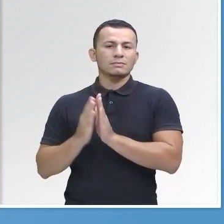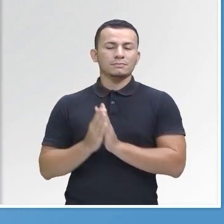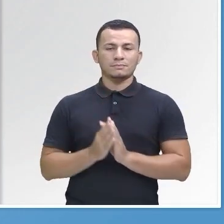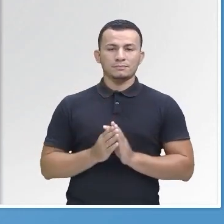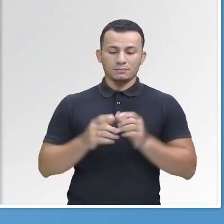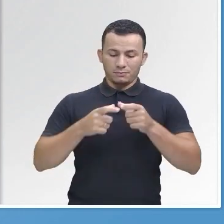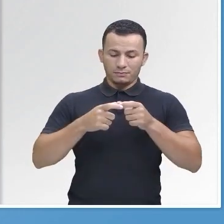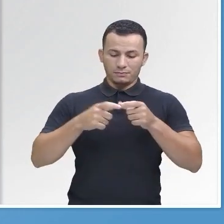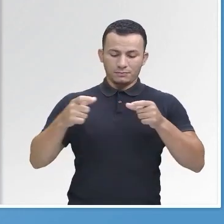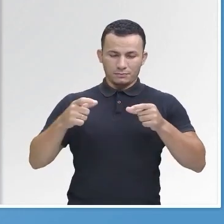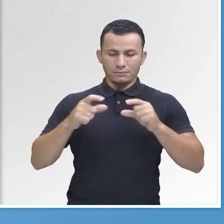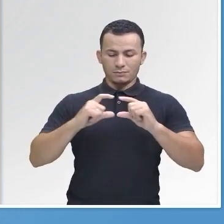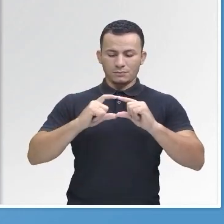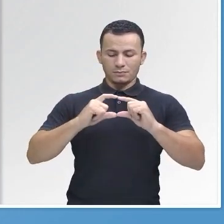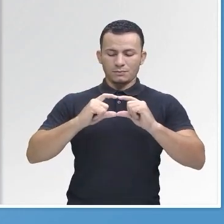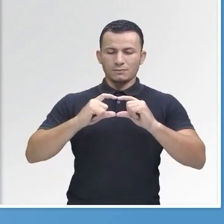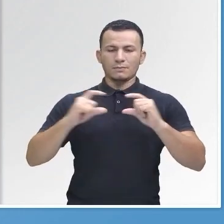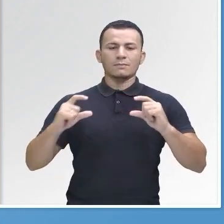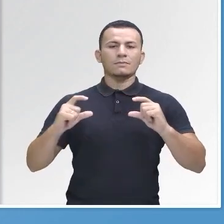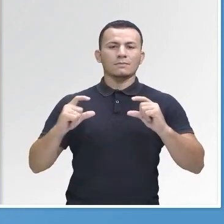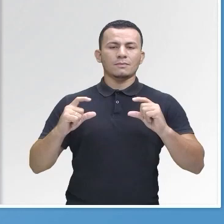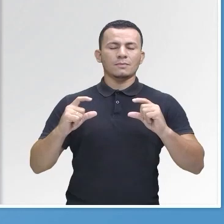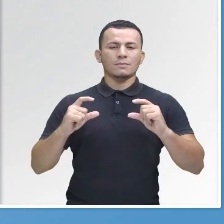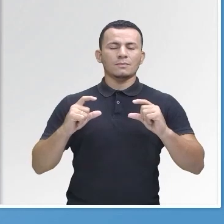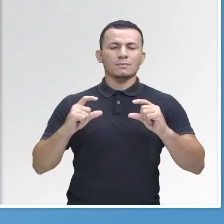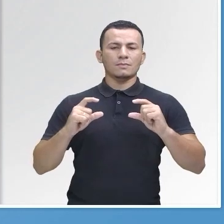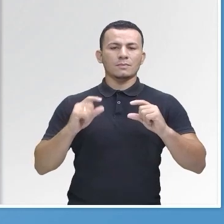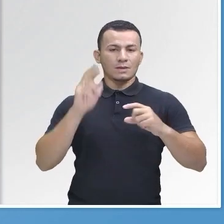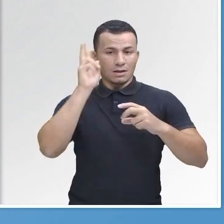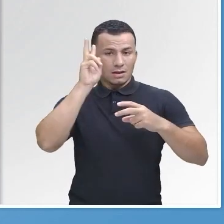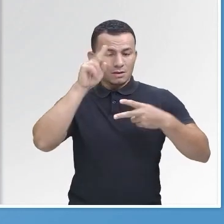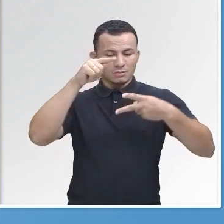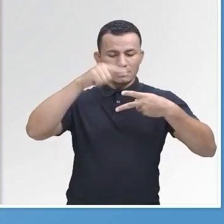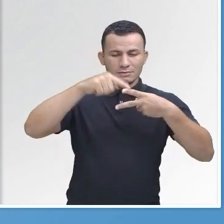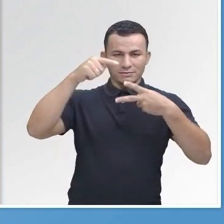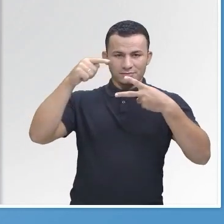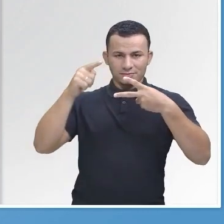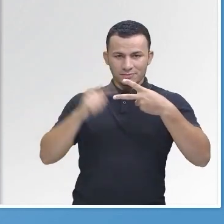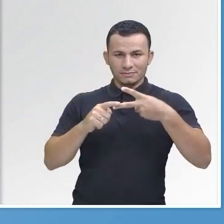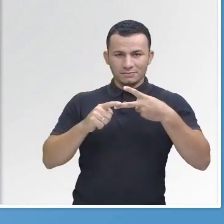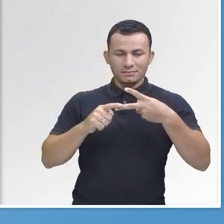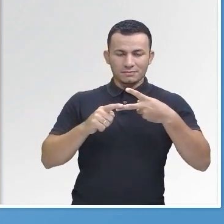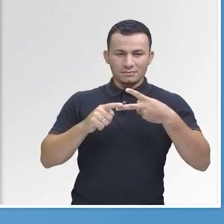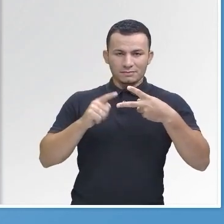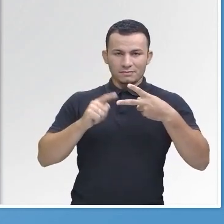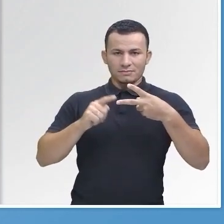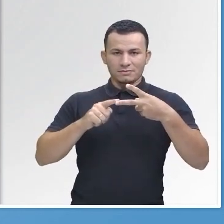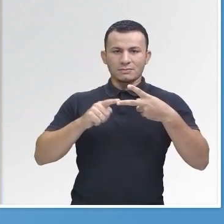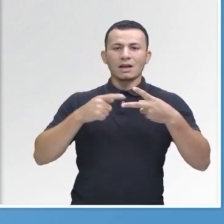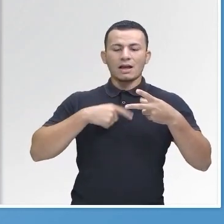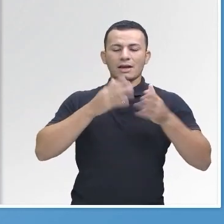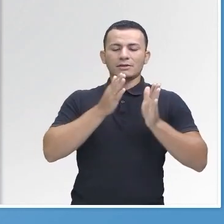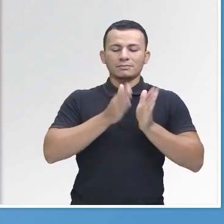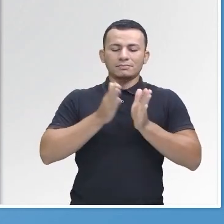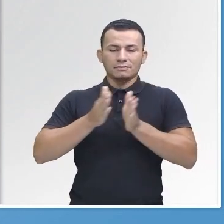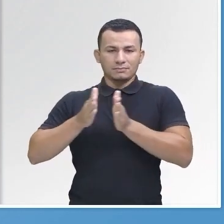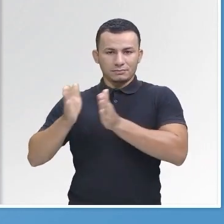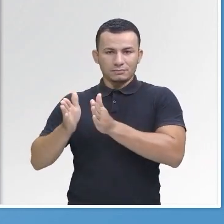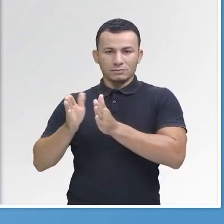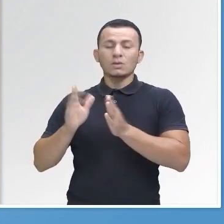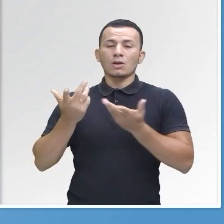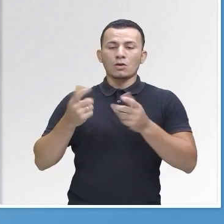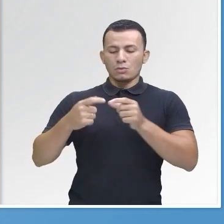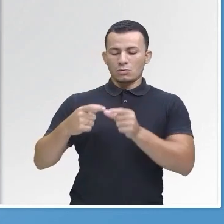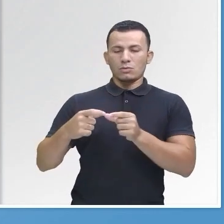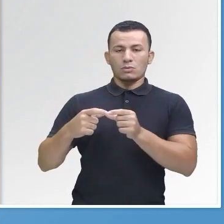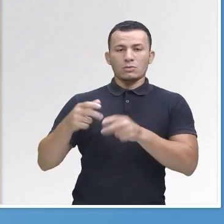Bom, o que é o denominador novamente? Quantas partes o todo foi dividido? Então perceba que esse chocolate, olha